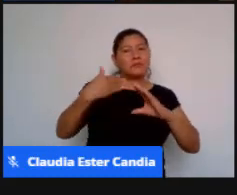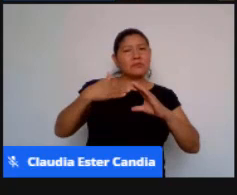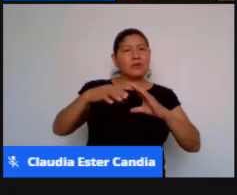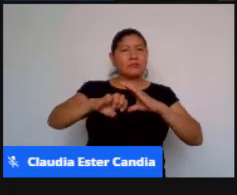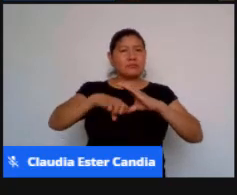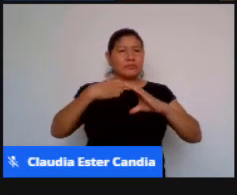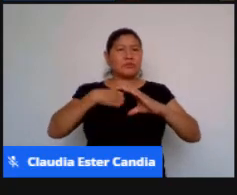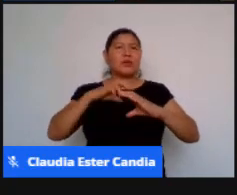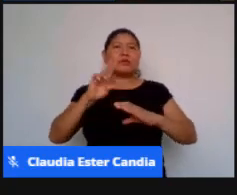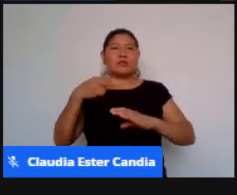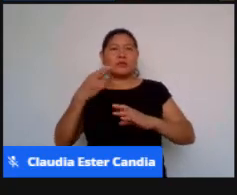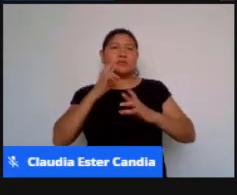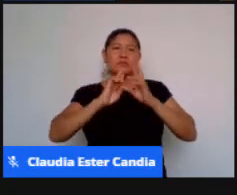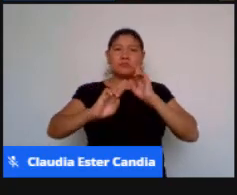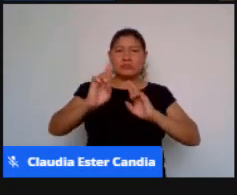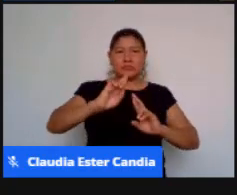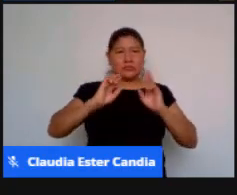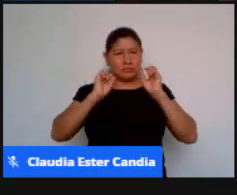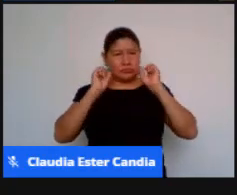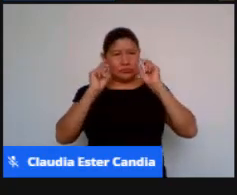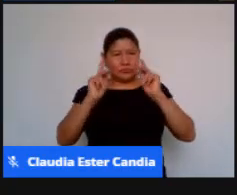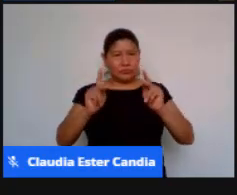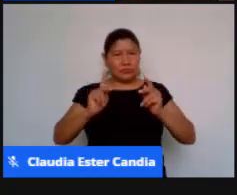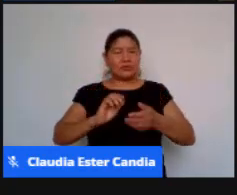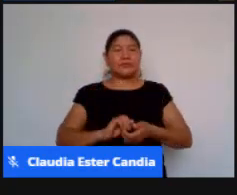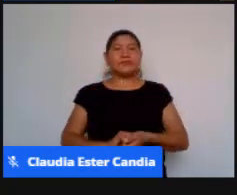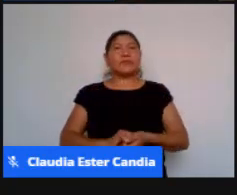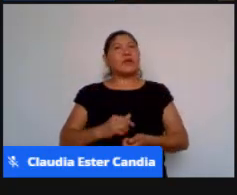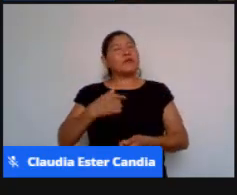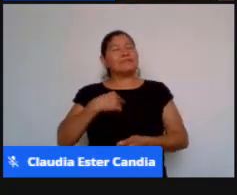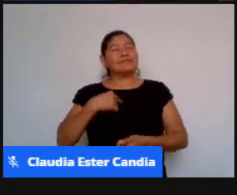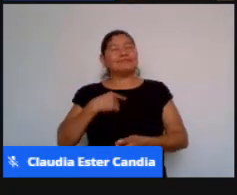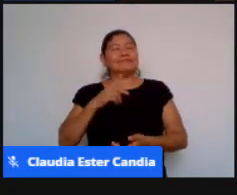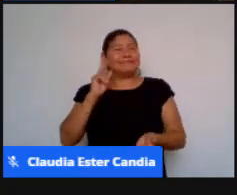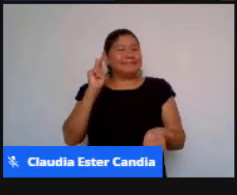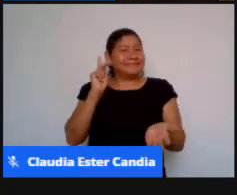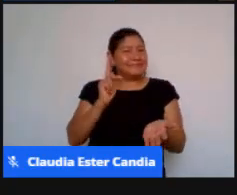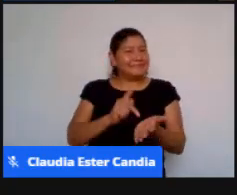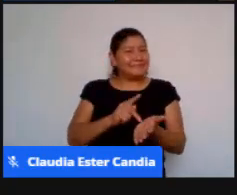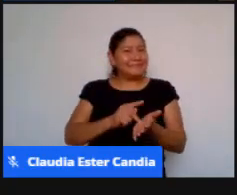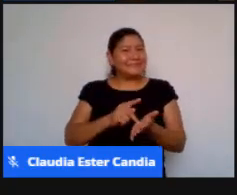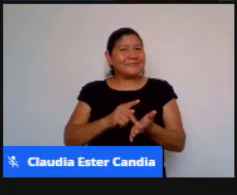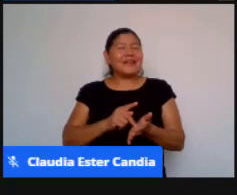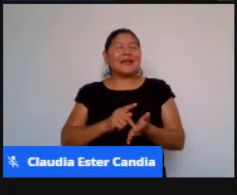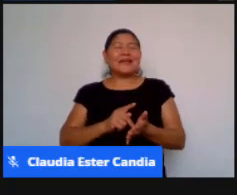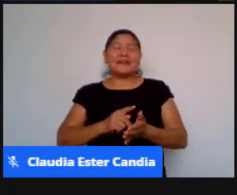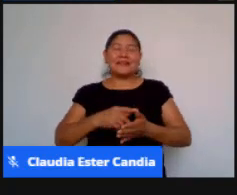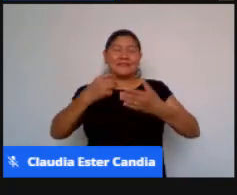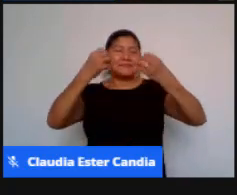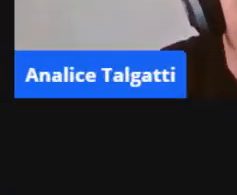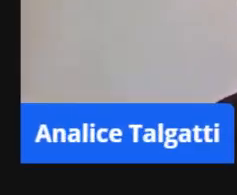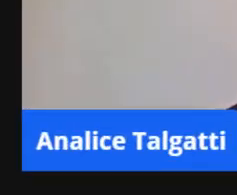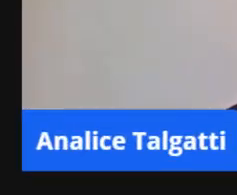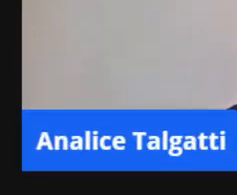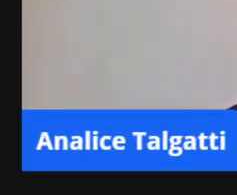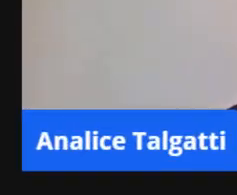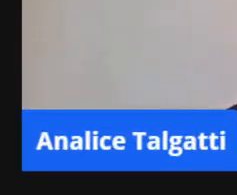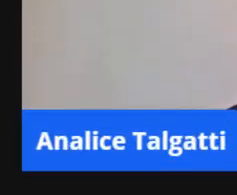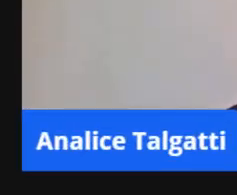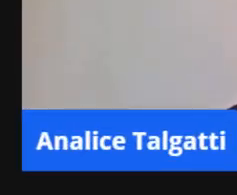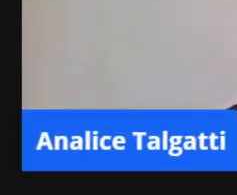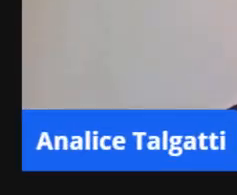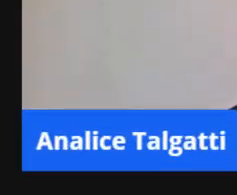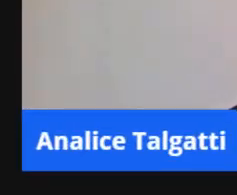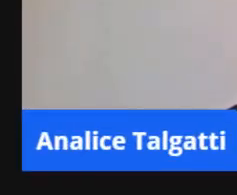nenhum, tá bom? Então, eu espero que tenha ficado, né, claro a minha fala, que vocês tenham compreendido qual